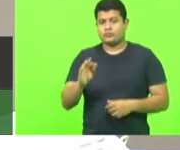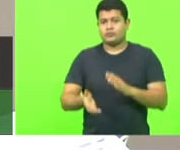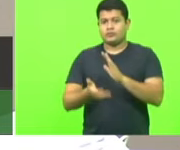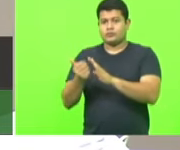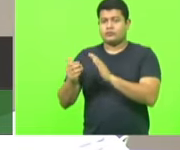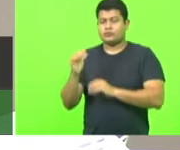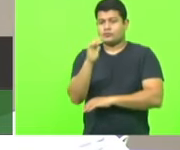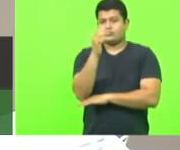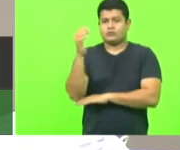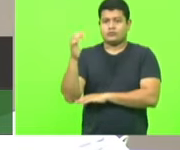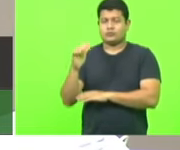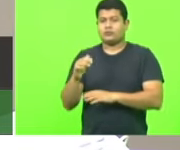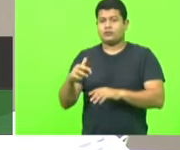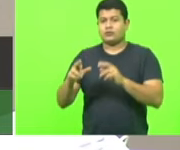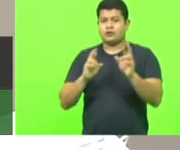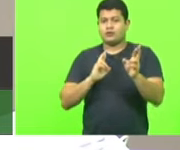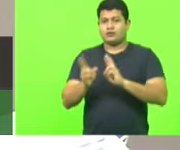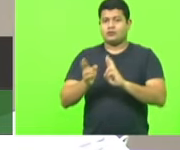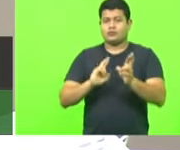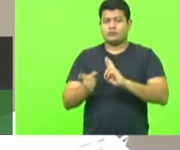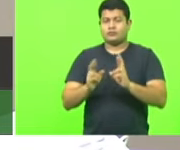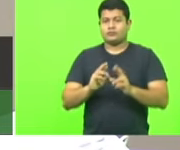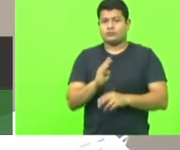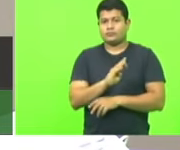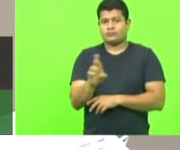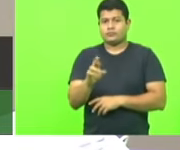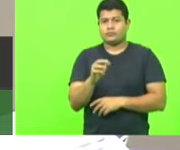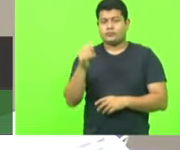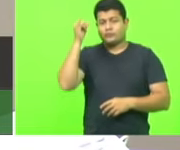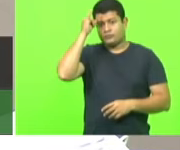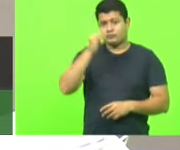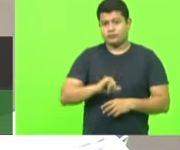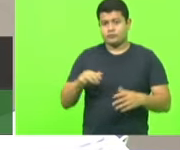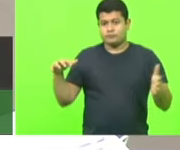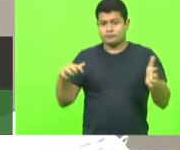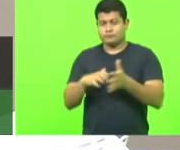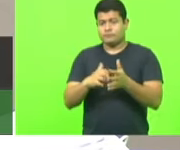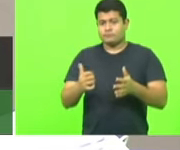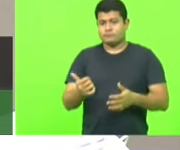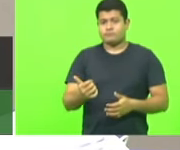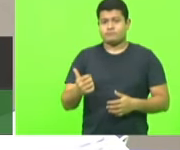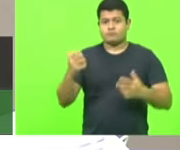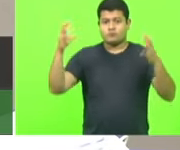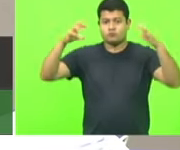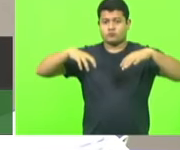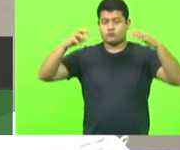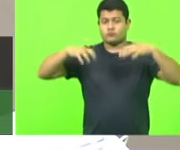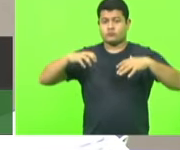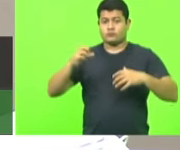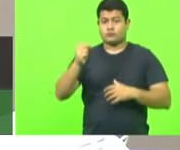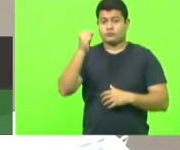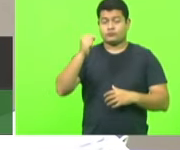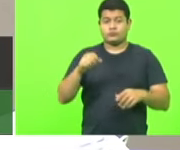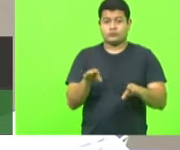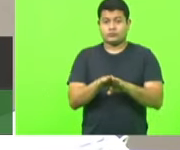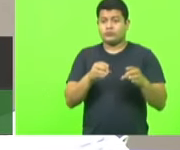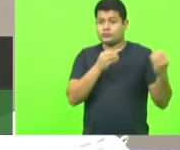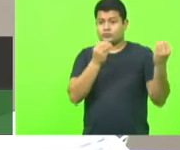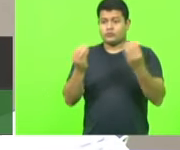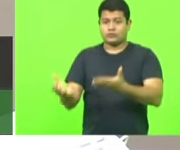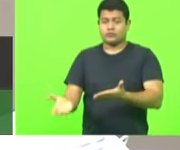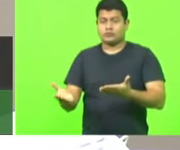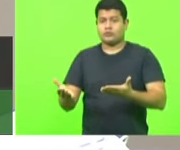na faixa de domínio da BR, evitando acidentes em temporais e, por conseguinte, doar os troncos para os municípios utilizar